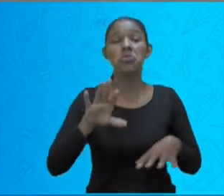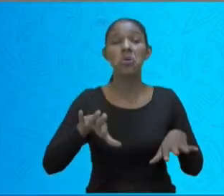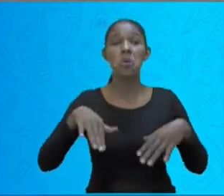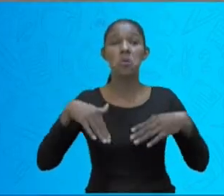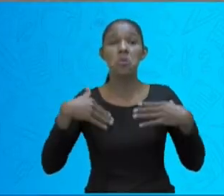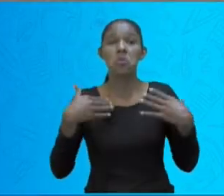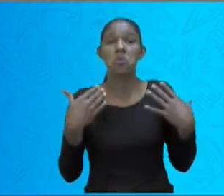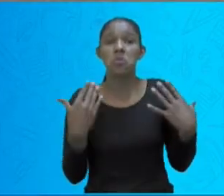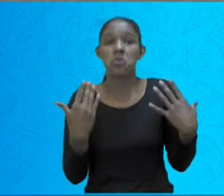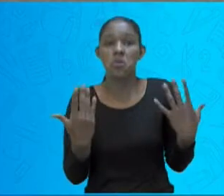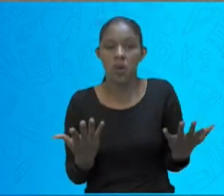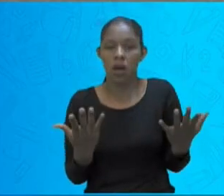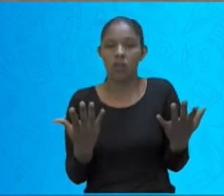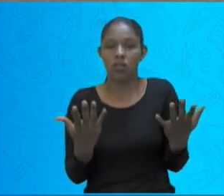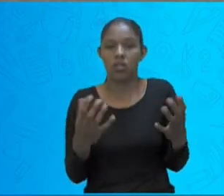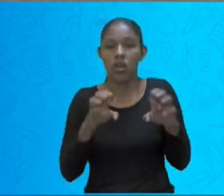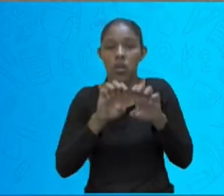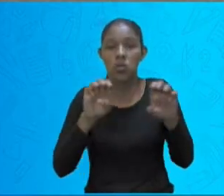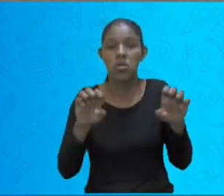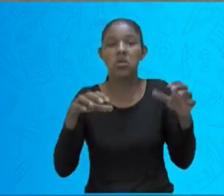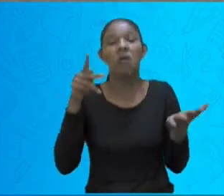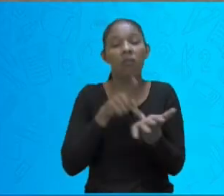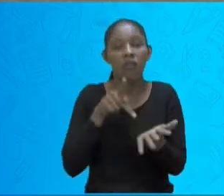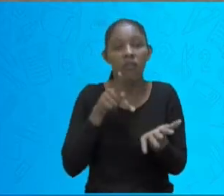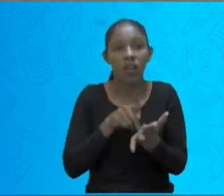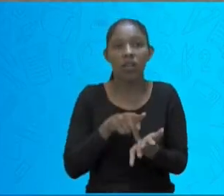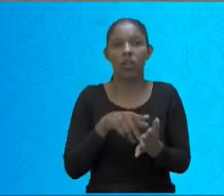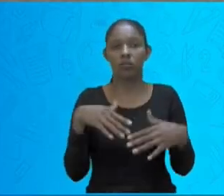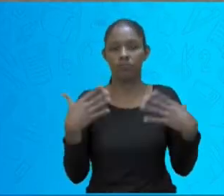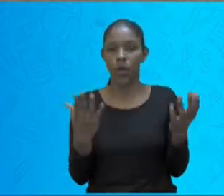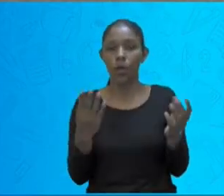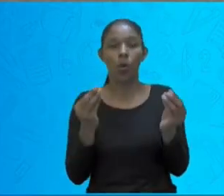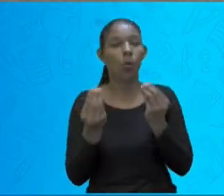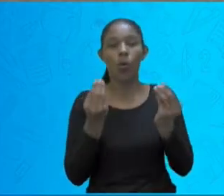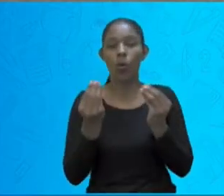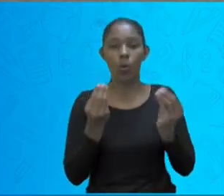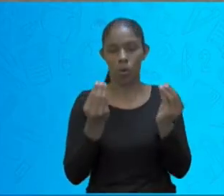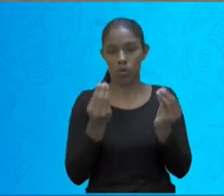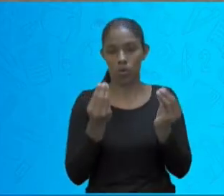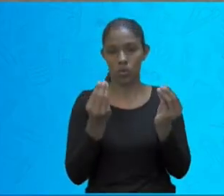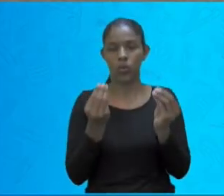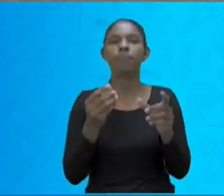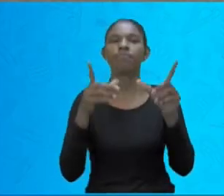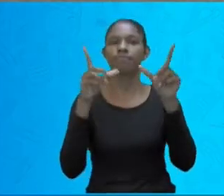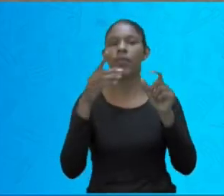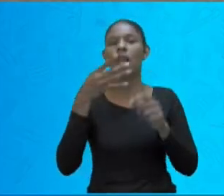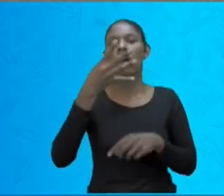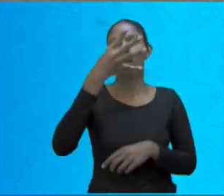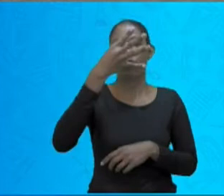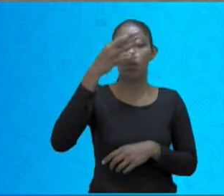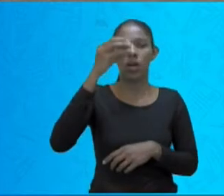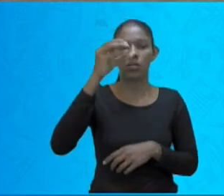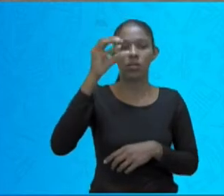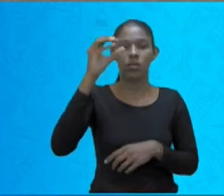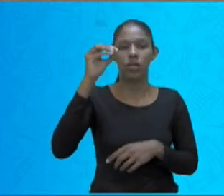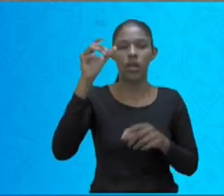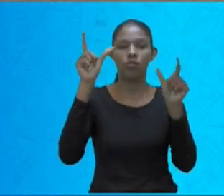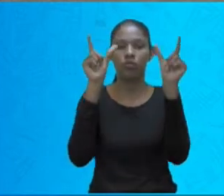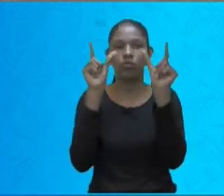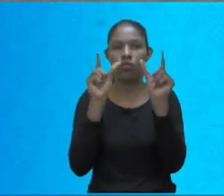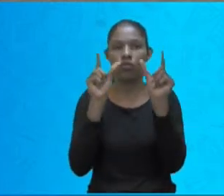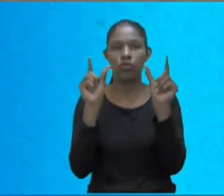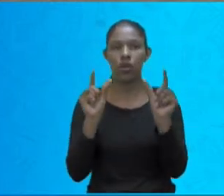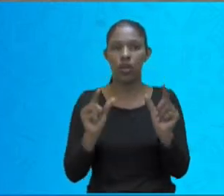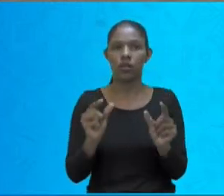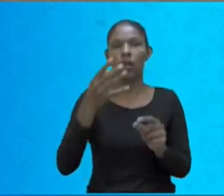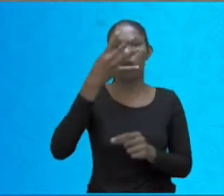é fatorar o número 400. Já está aqui. 400 dividido por 2, 200. 200 dividido